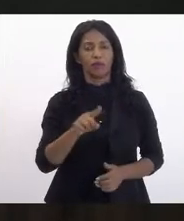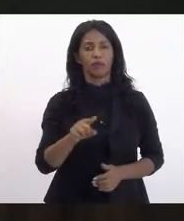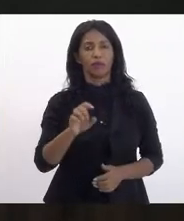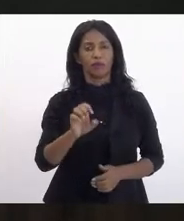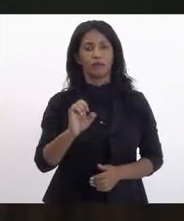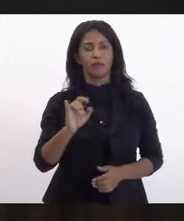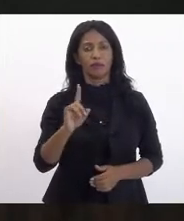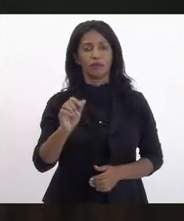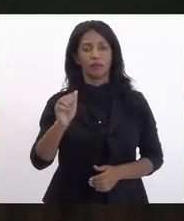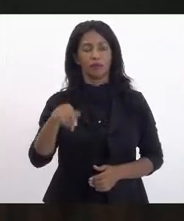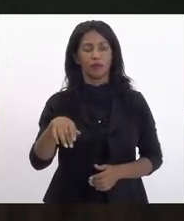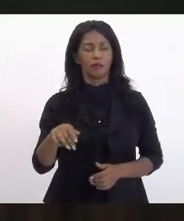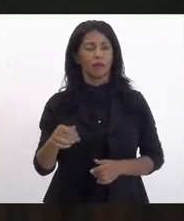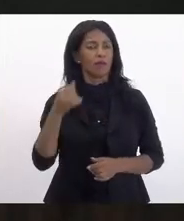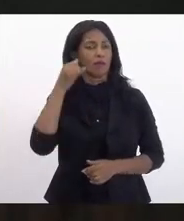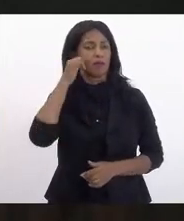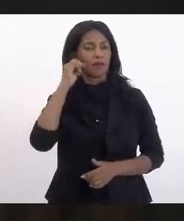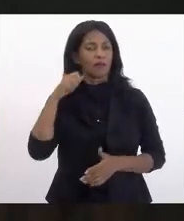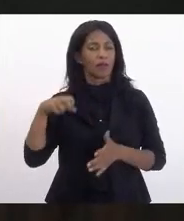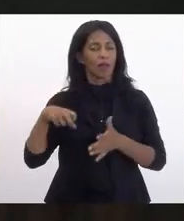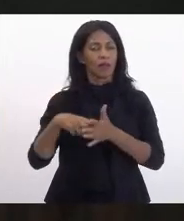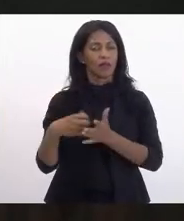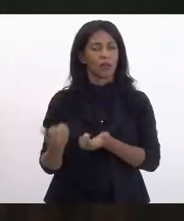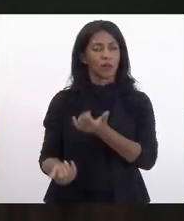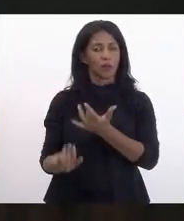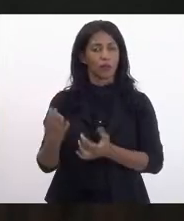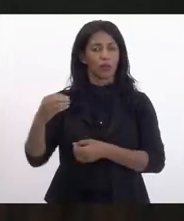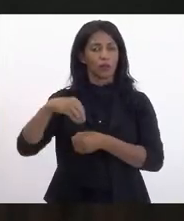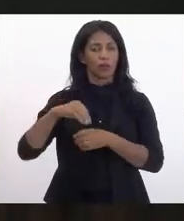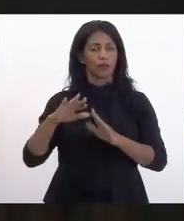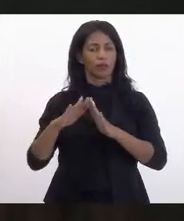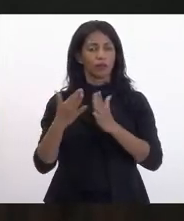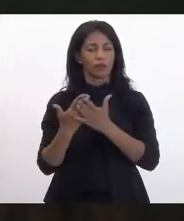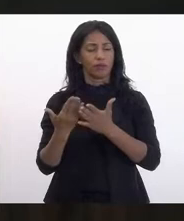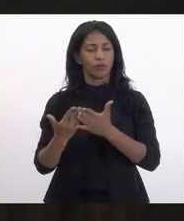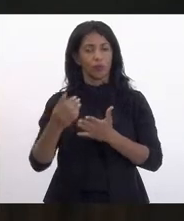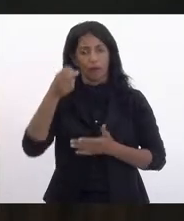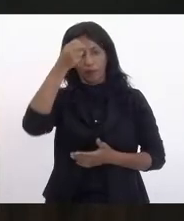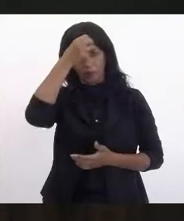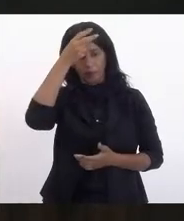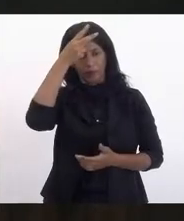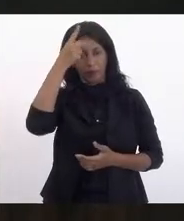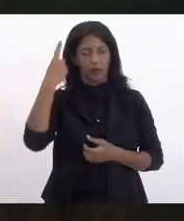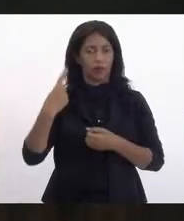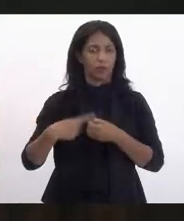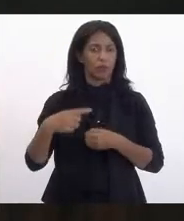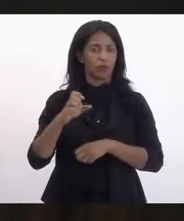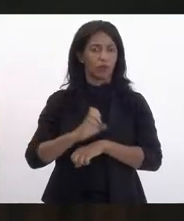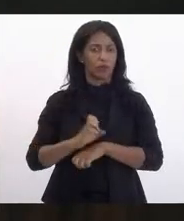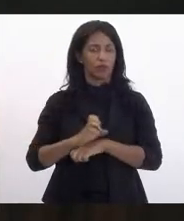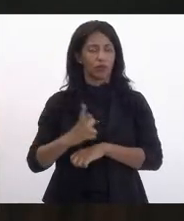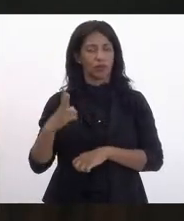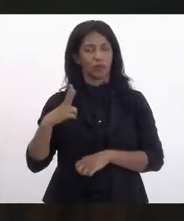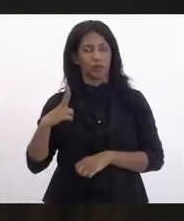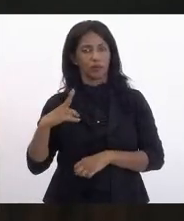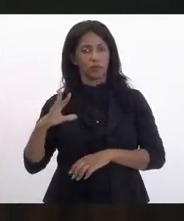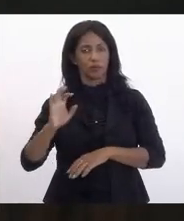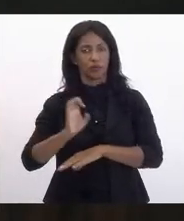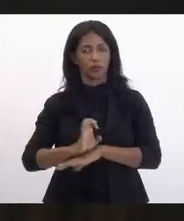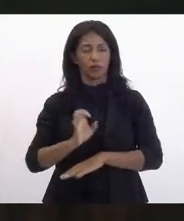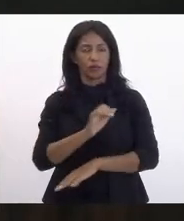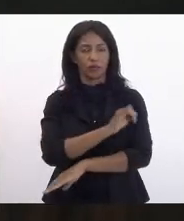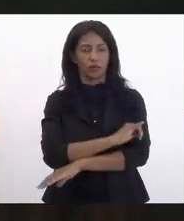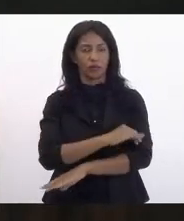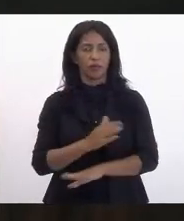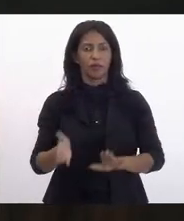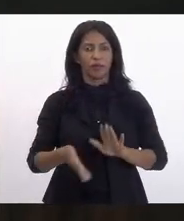sobre a prevenção de acidentes e o combate a incêndio nas escolas estaduais, municipais e particulares de ensino do Estado do Rio de Janeiro.